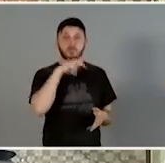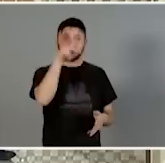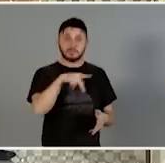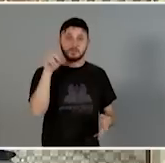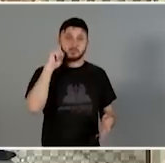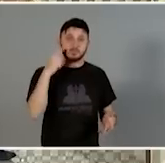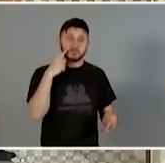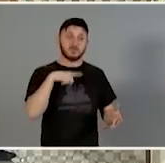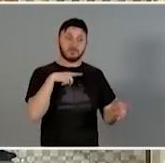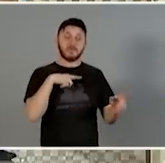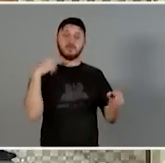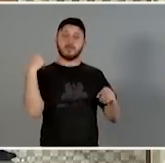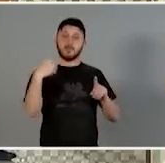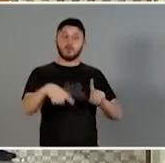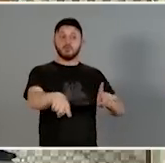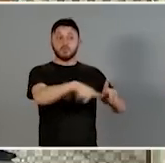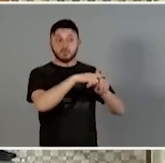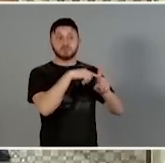Fardo.